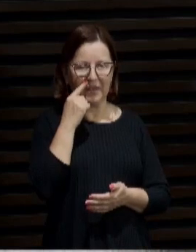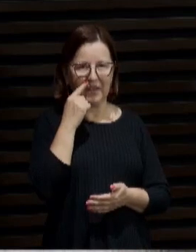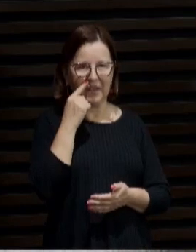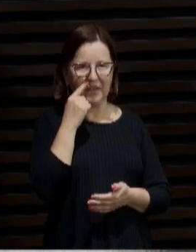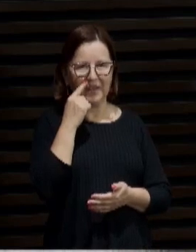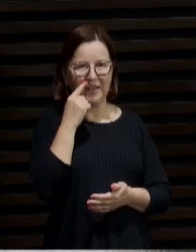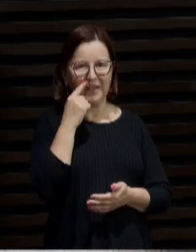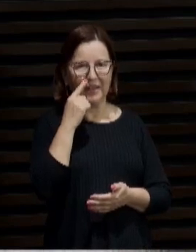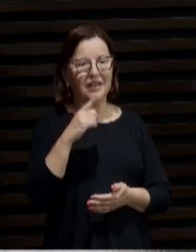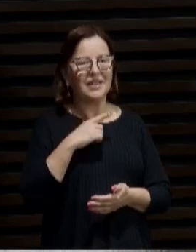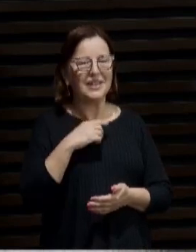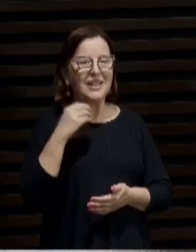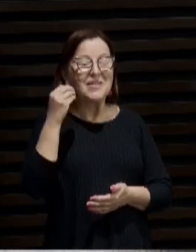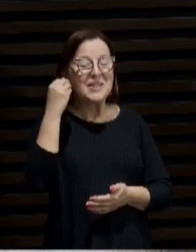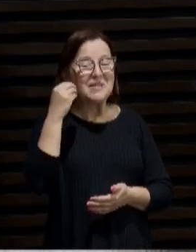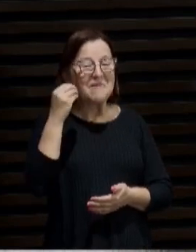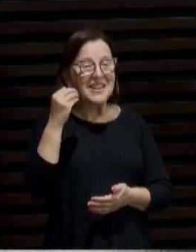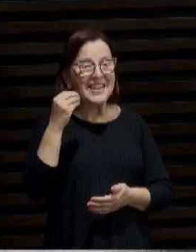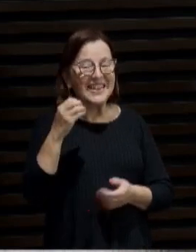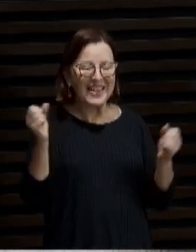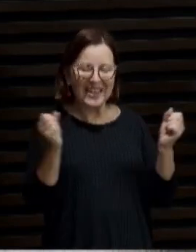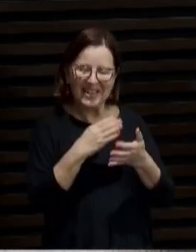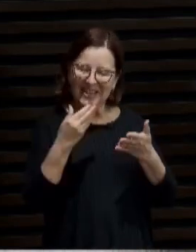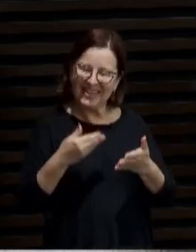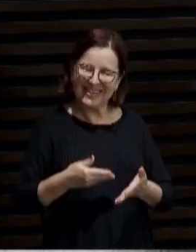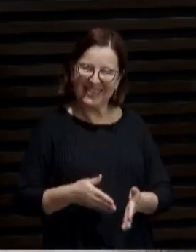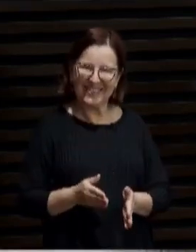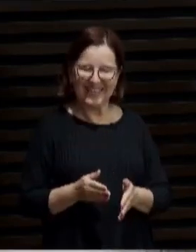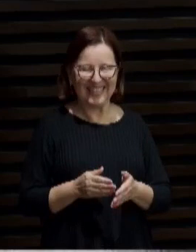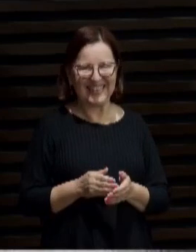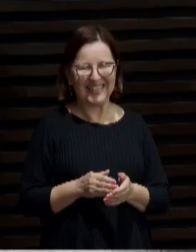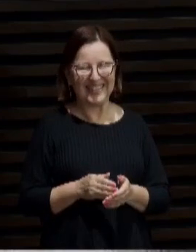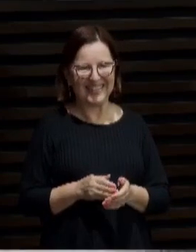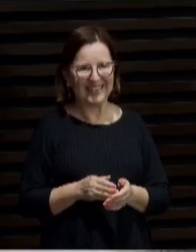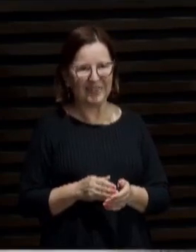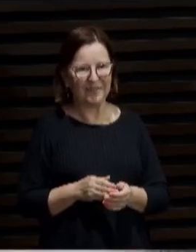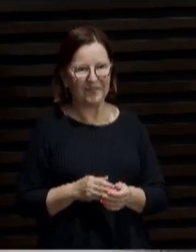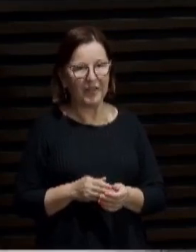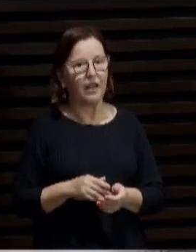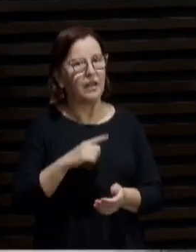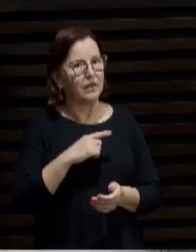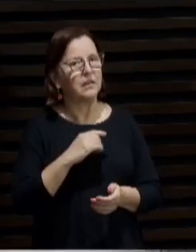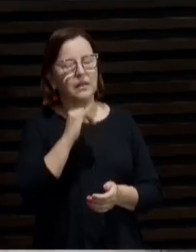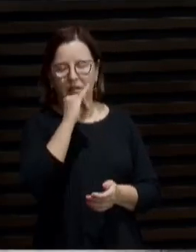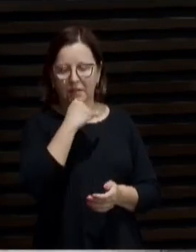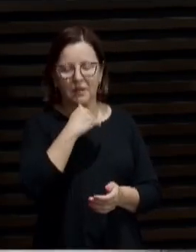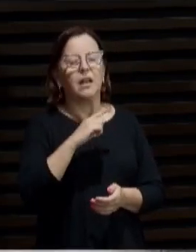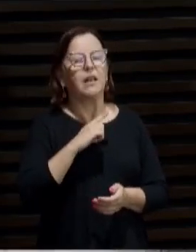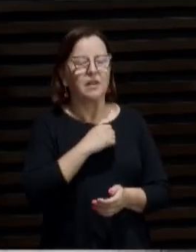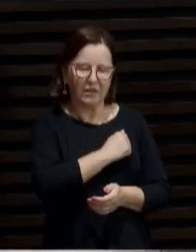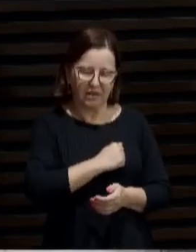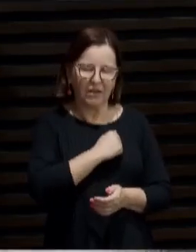experiência do novo nascimento, né? Então o nosso coração está em paz e em gratidão, não há revolta, há tristeza, há saudade, evidente. Mas, meu